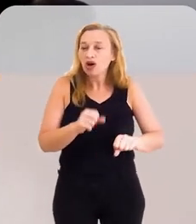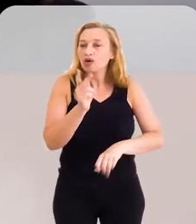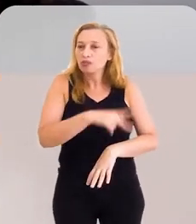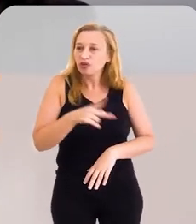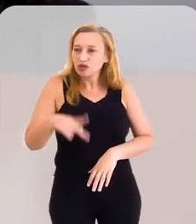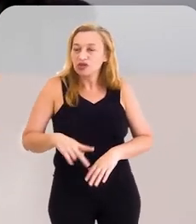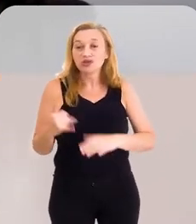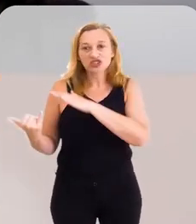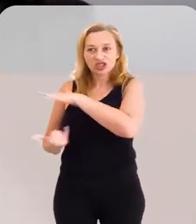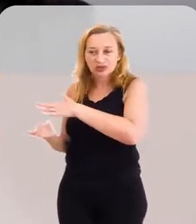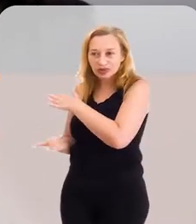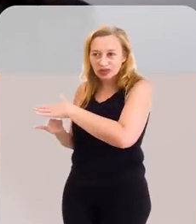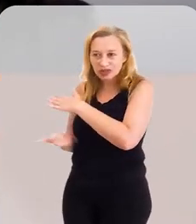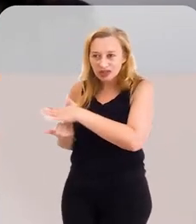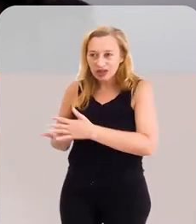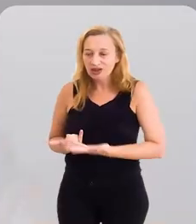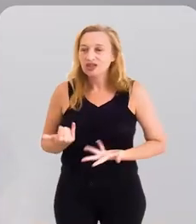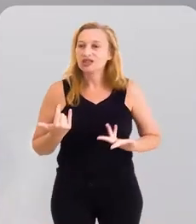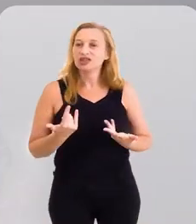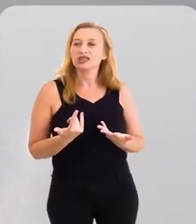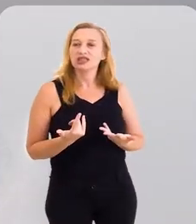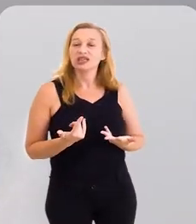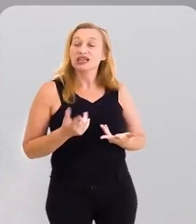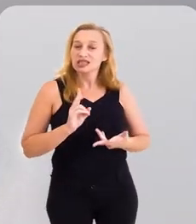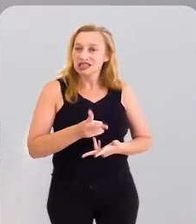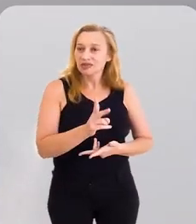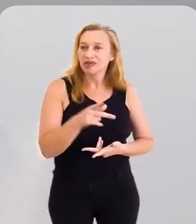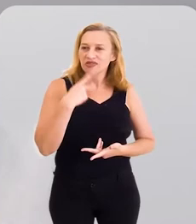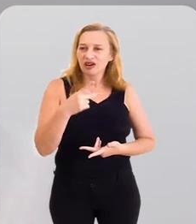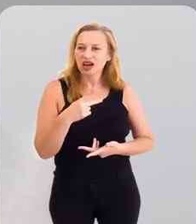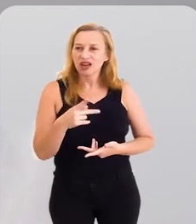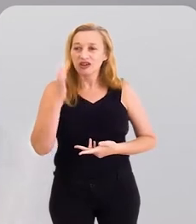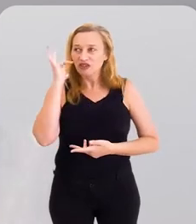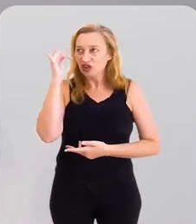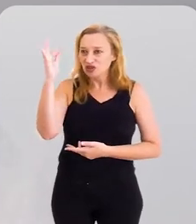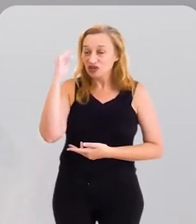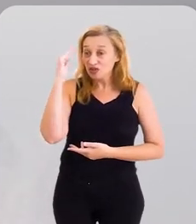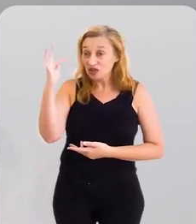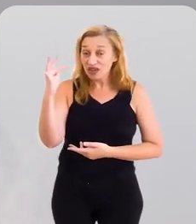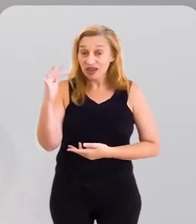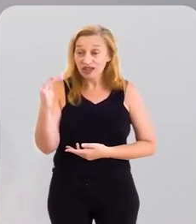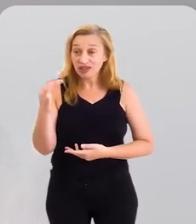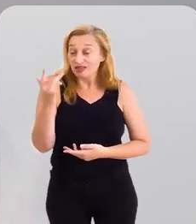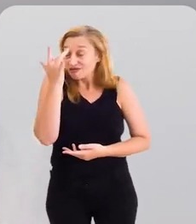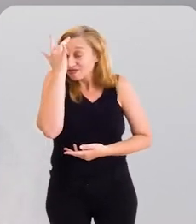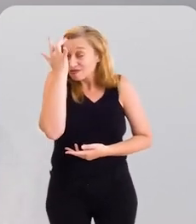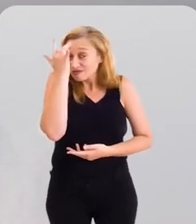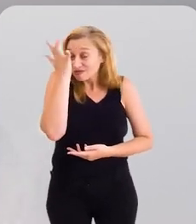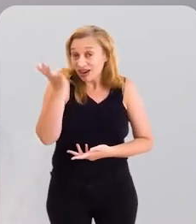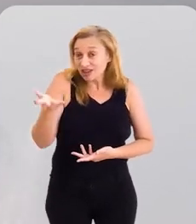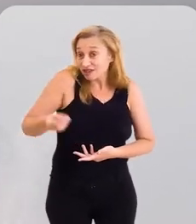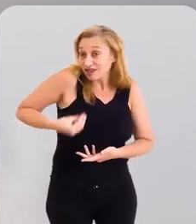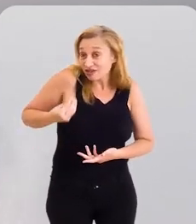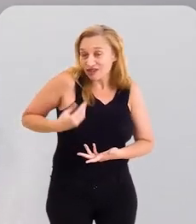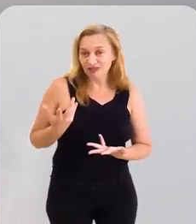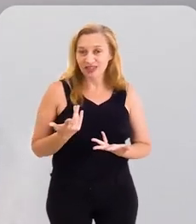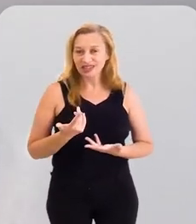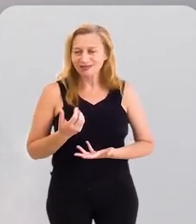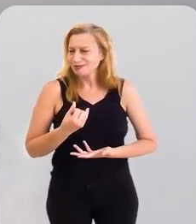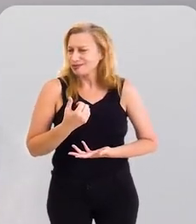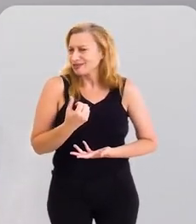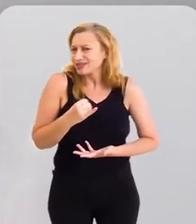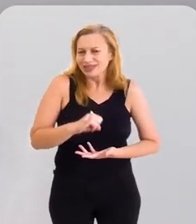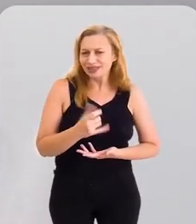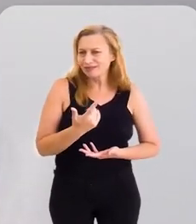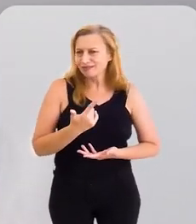forma, evidentemente, os professores da instituição, e uma das coisas fortes é isso: você está falando de uma filosofia prática e vivencial, que você não